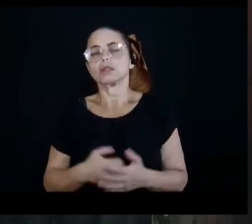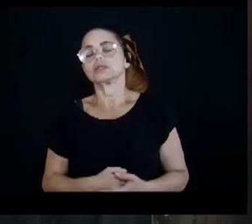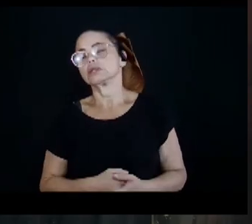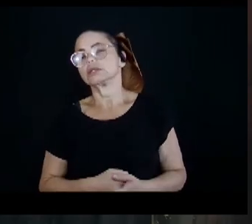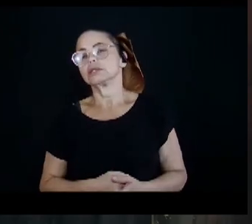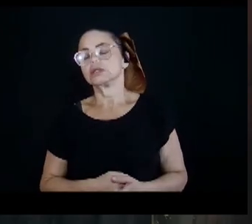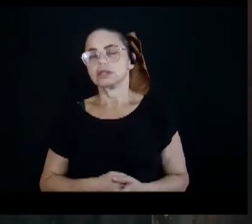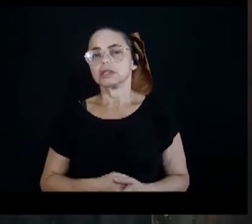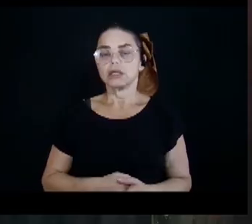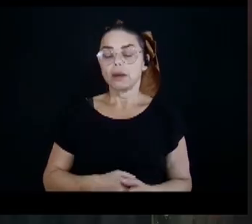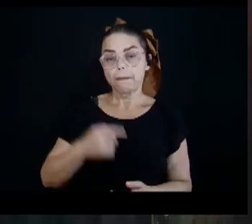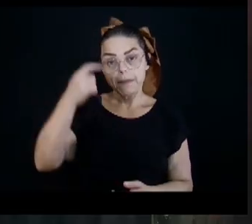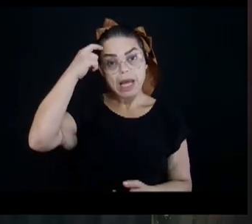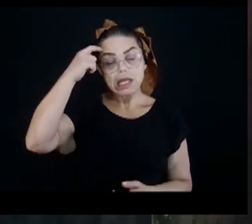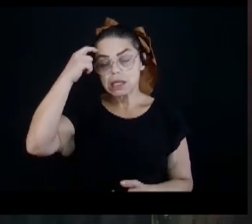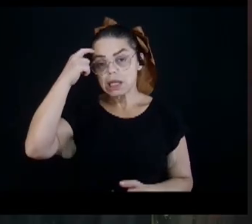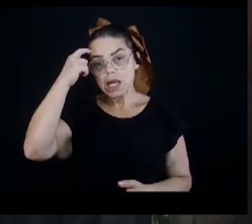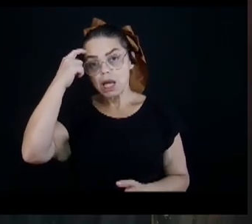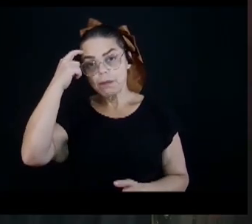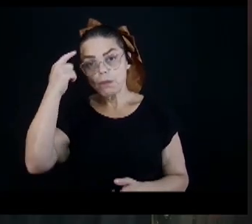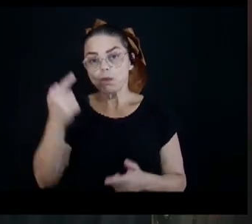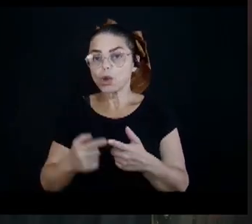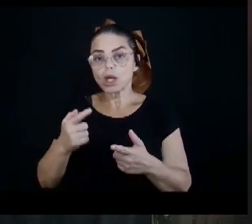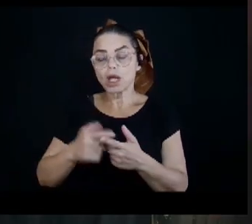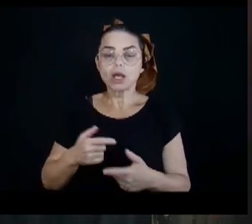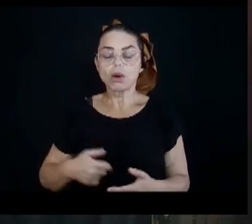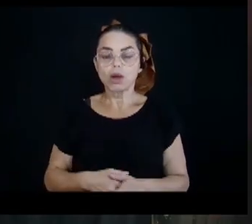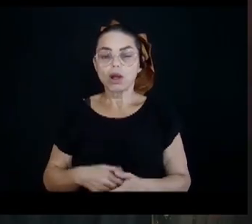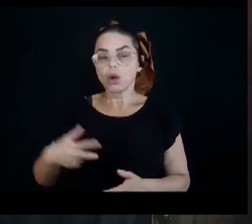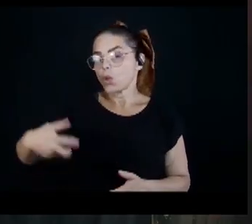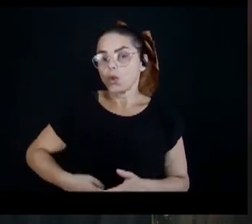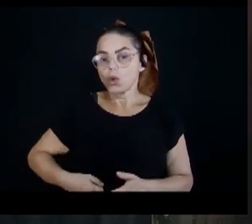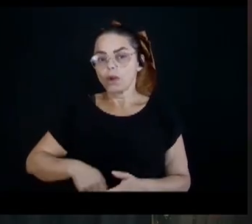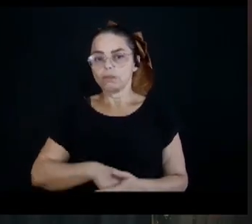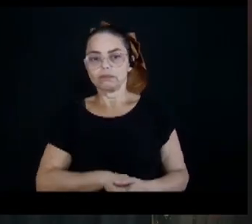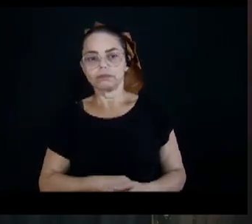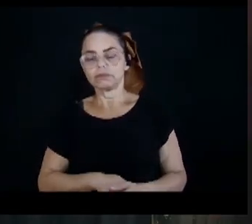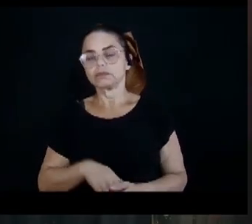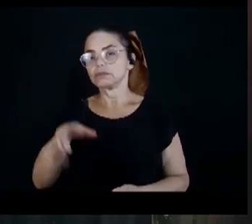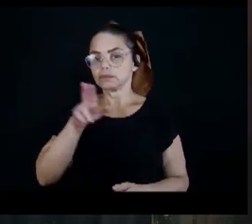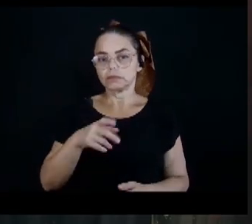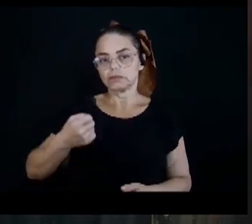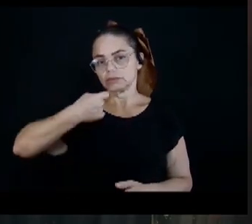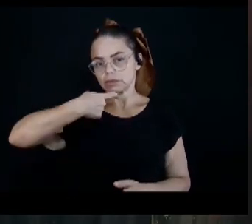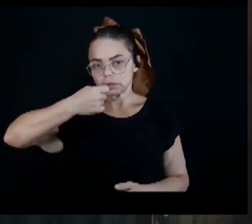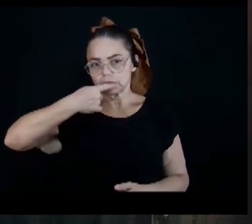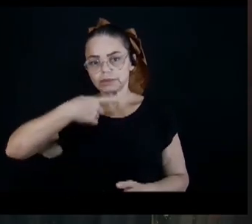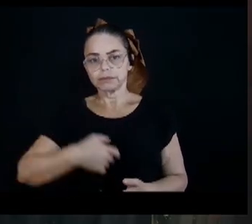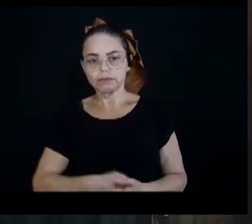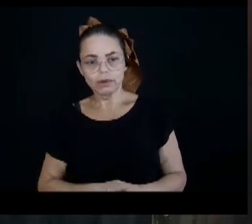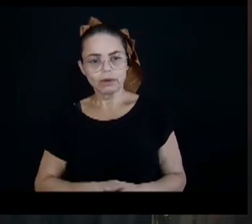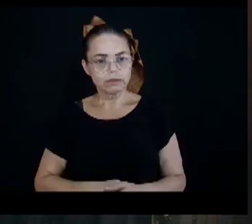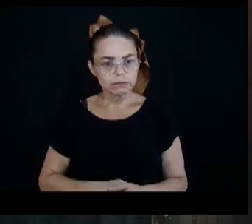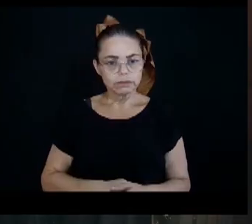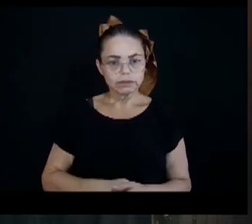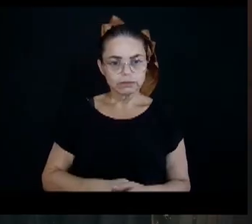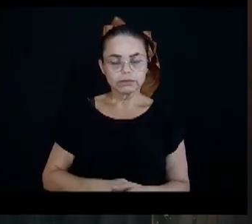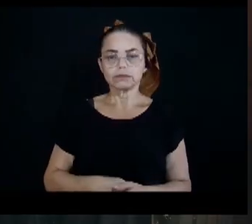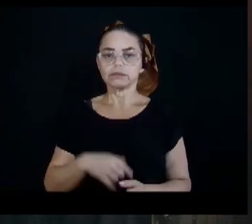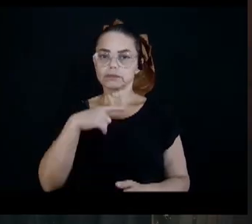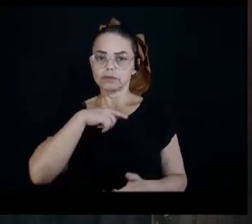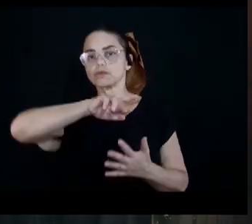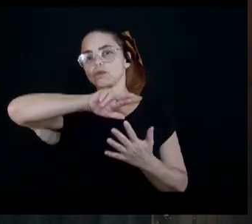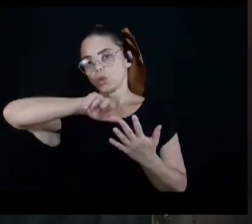É um medicamento, são medicamentos, vamos colocar aí no plural, que tem vários